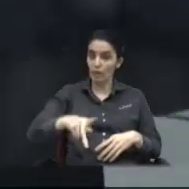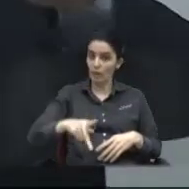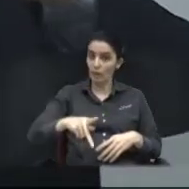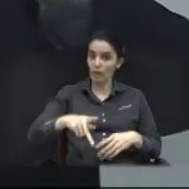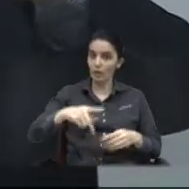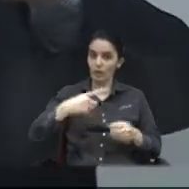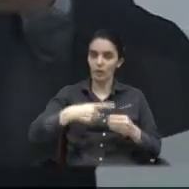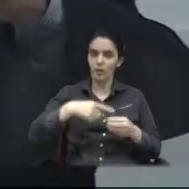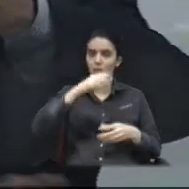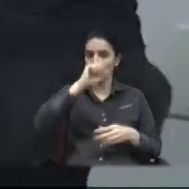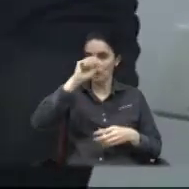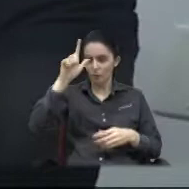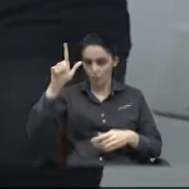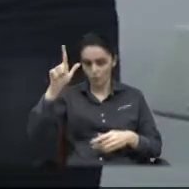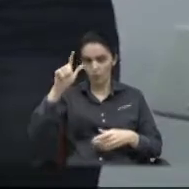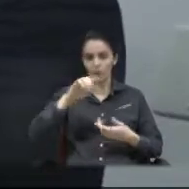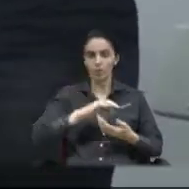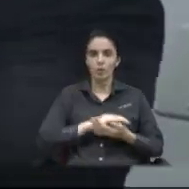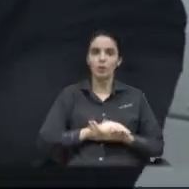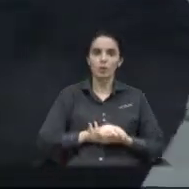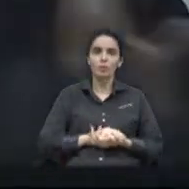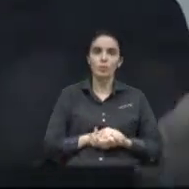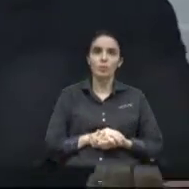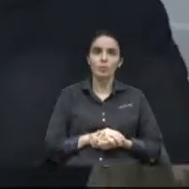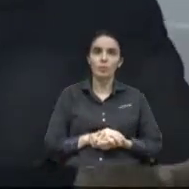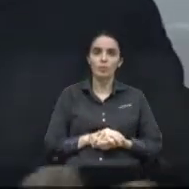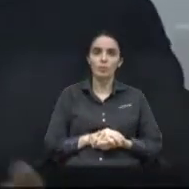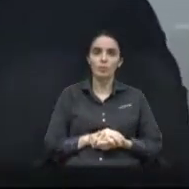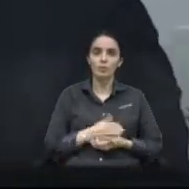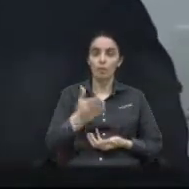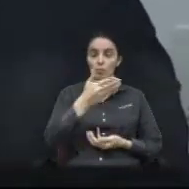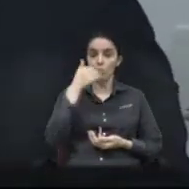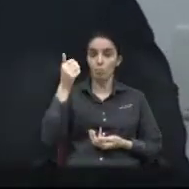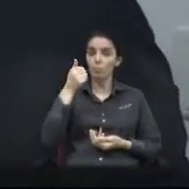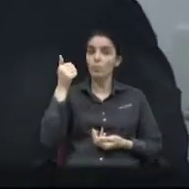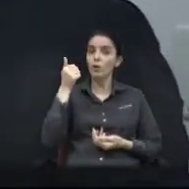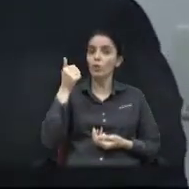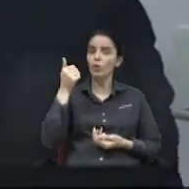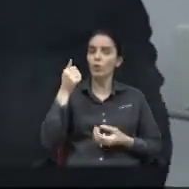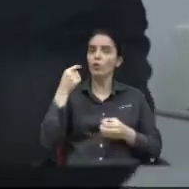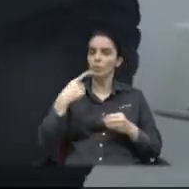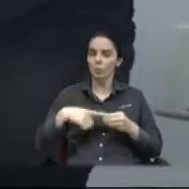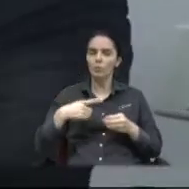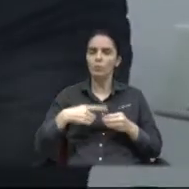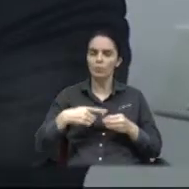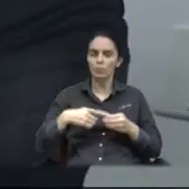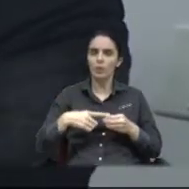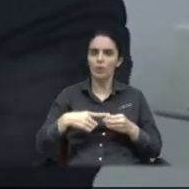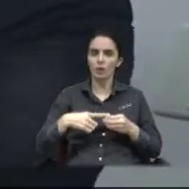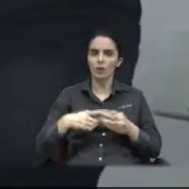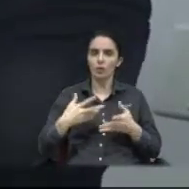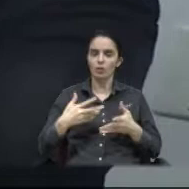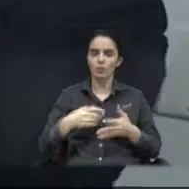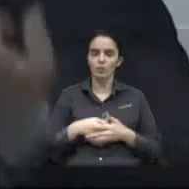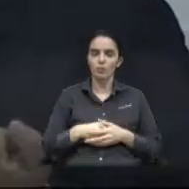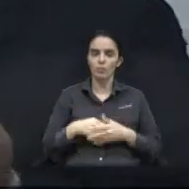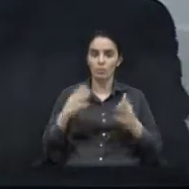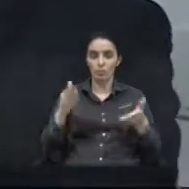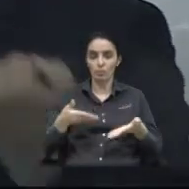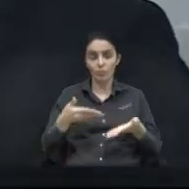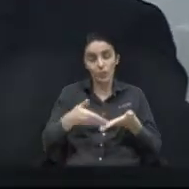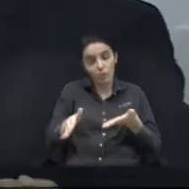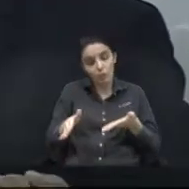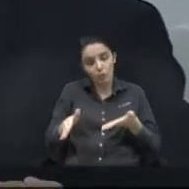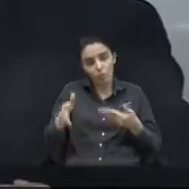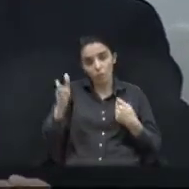função de coronel que isso vai trazer mais condições para a cidade nós perdemos agora nós temos que lutar para